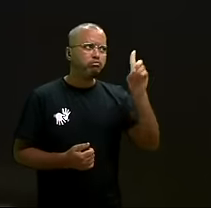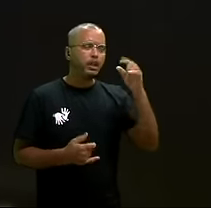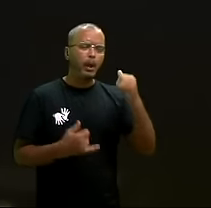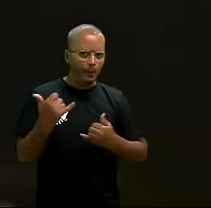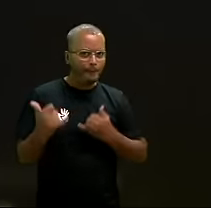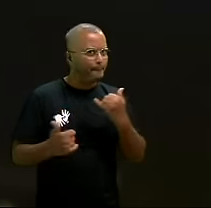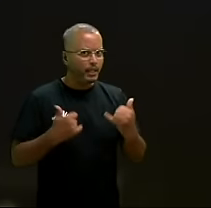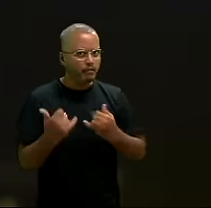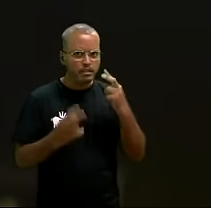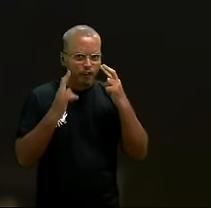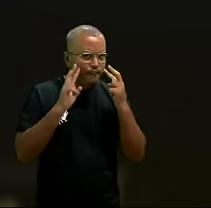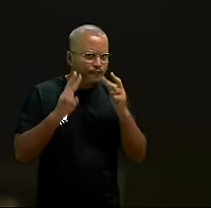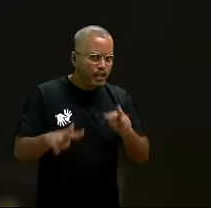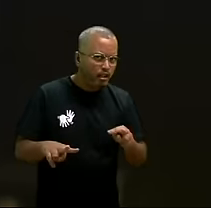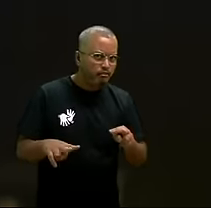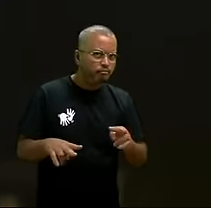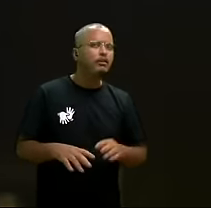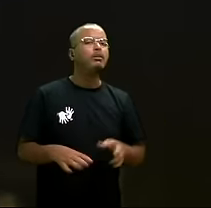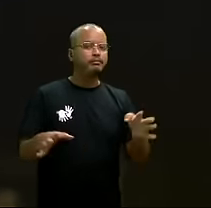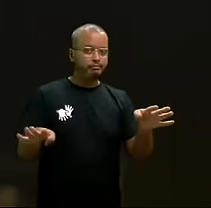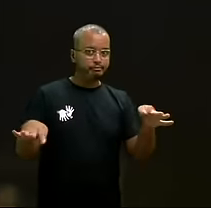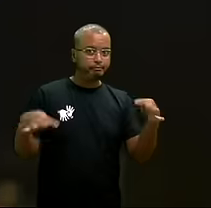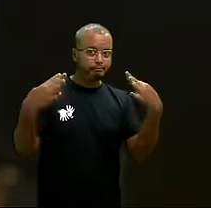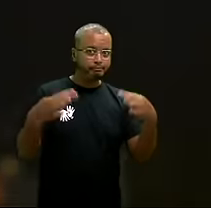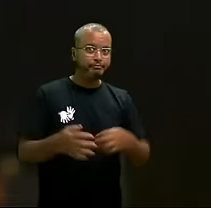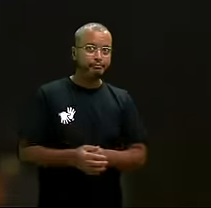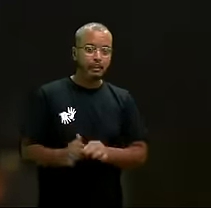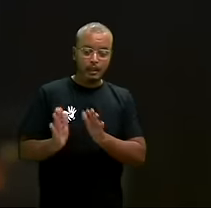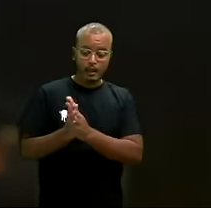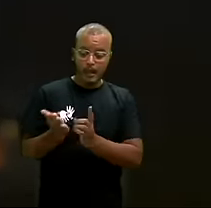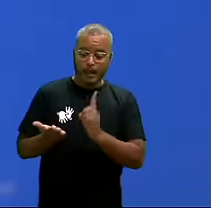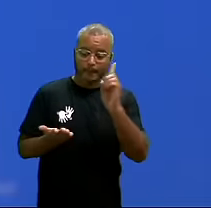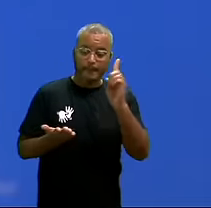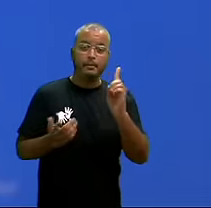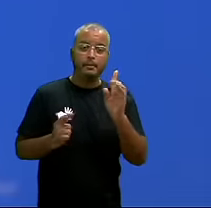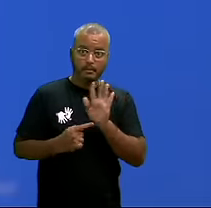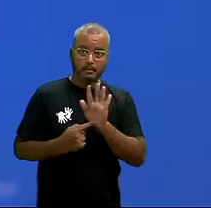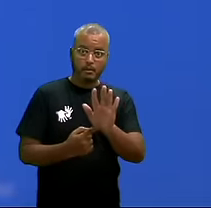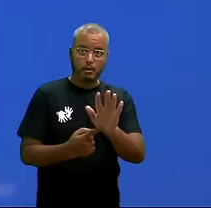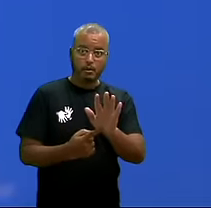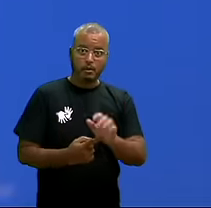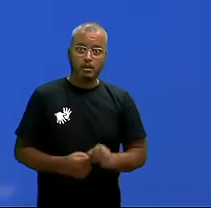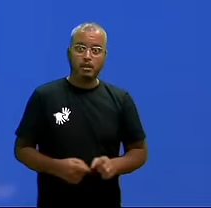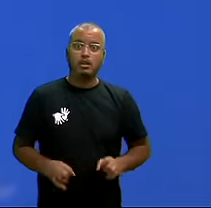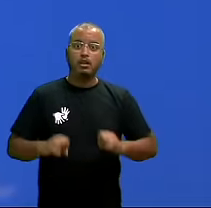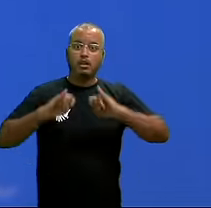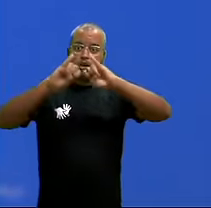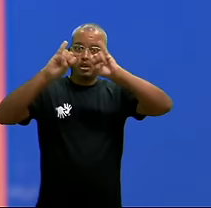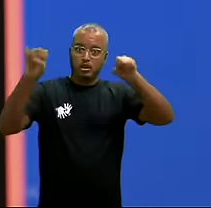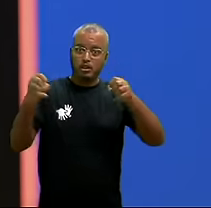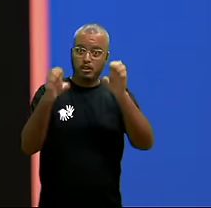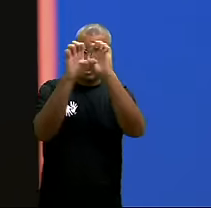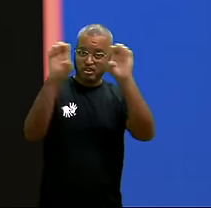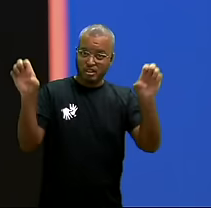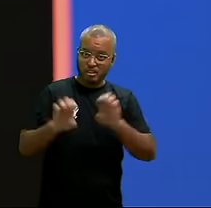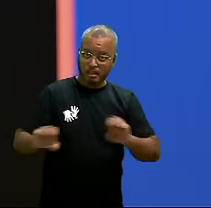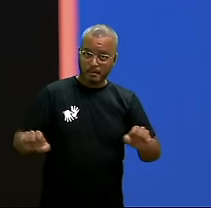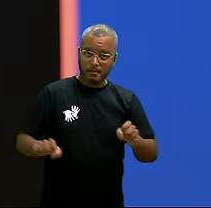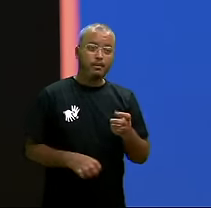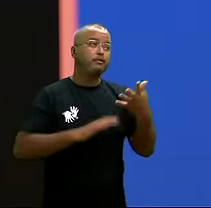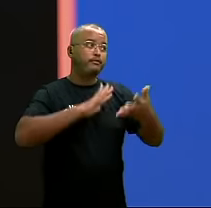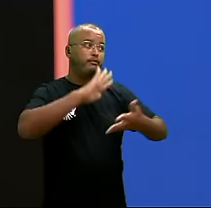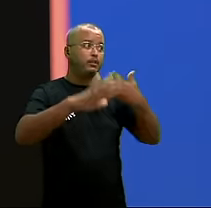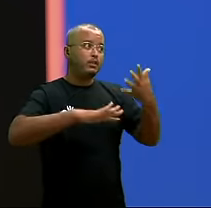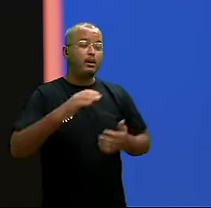faz? Preste bem atenção. Está na Bíblia, não sou eu que estou dizendo. Jezabel falou assim, Jezabel disse: amanhã, nessa